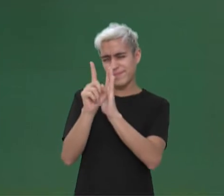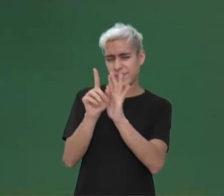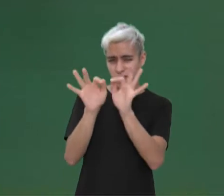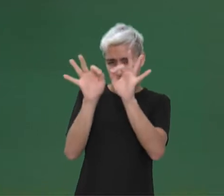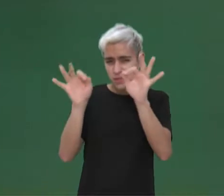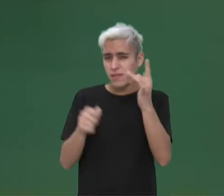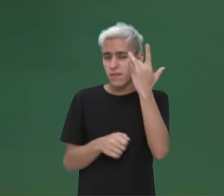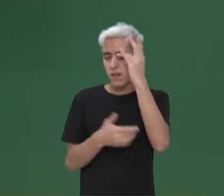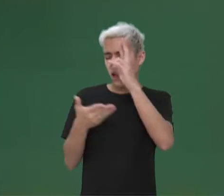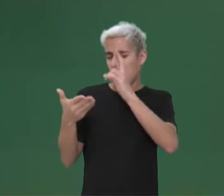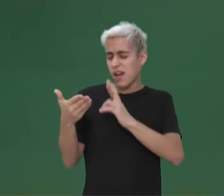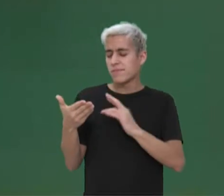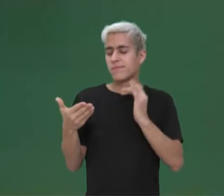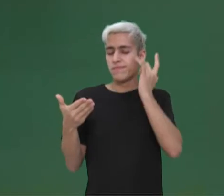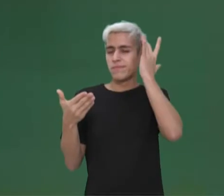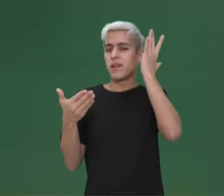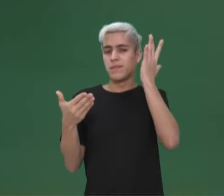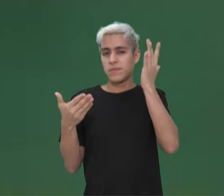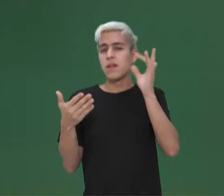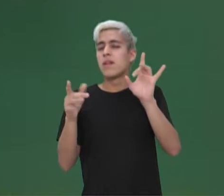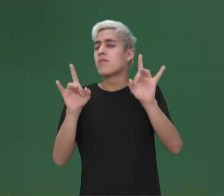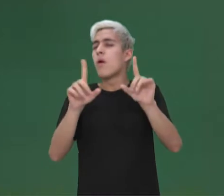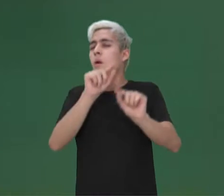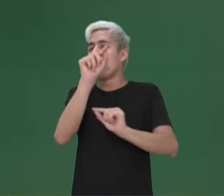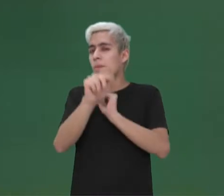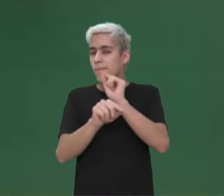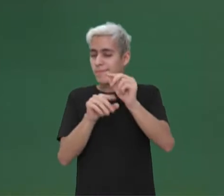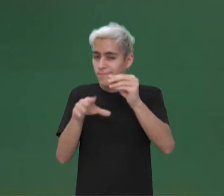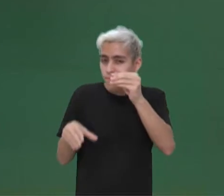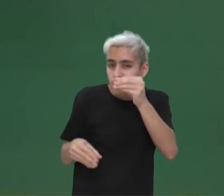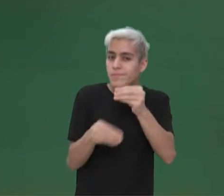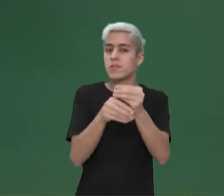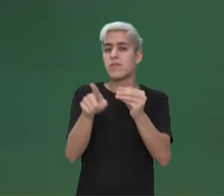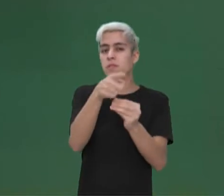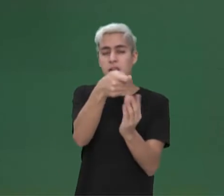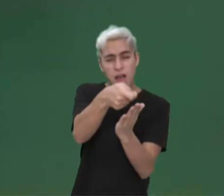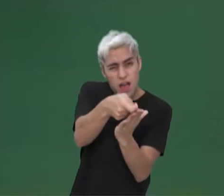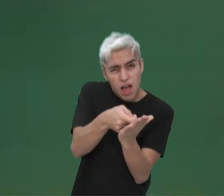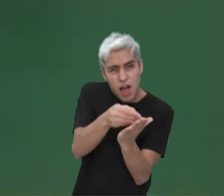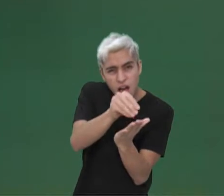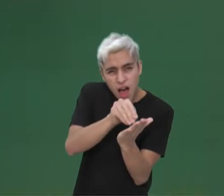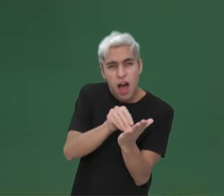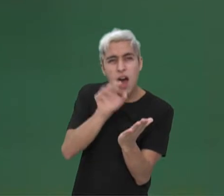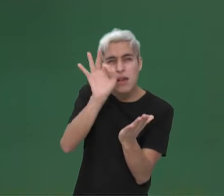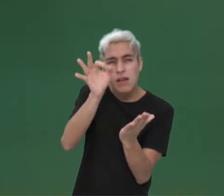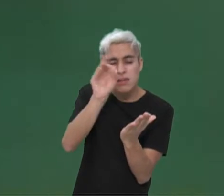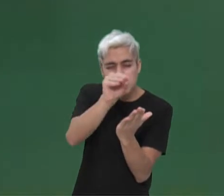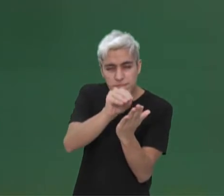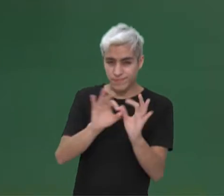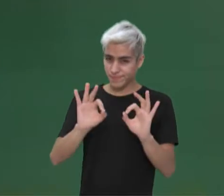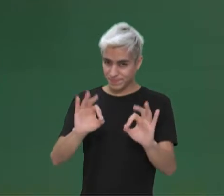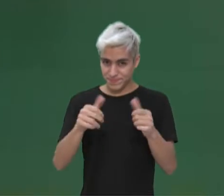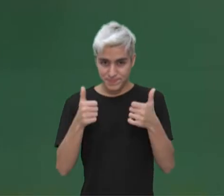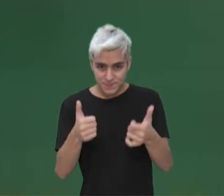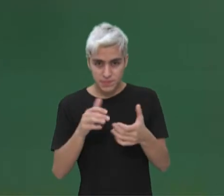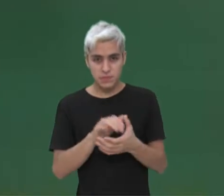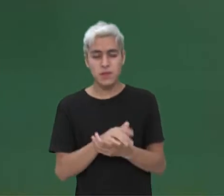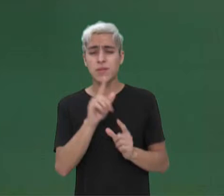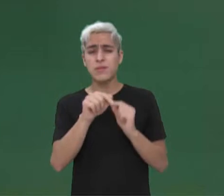tranquilas, facinhas para você reforçar aí no seu caderno o que você viu na aula até agora. Então, o que eram